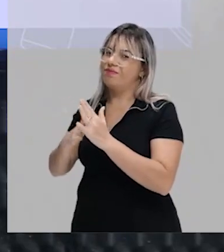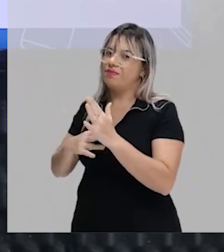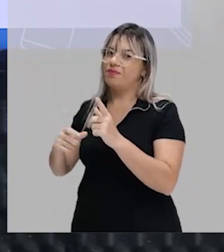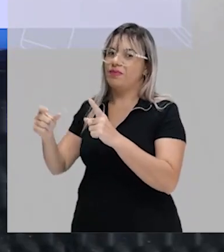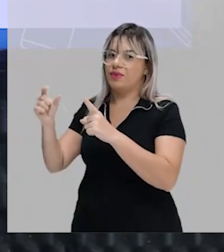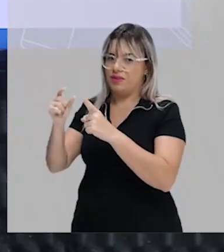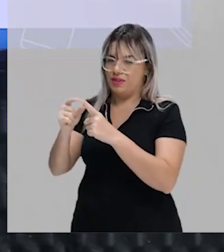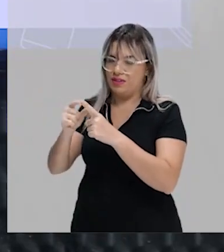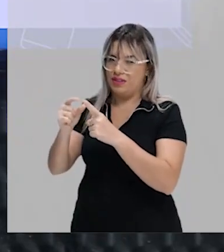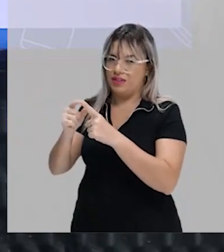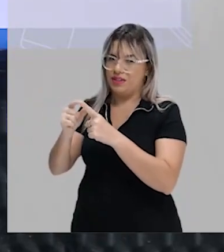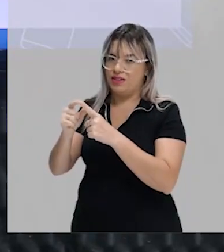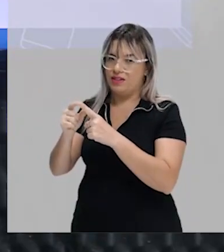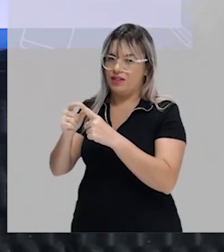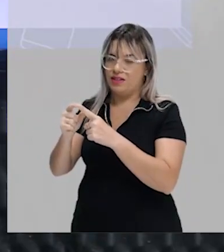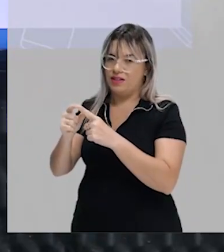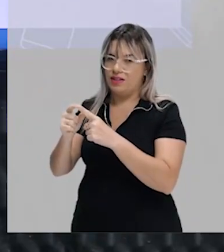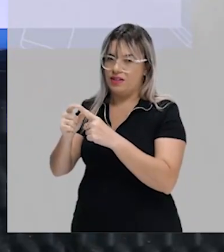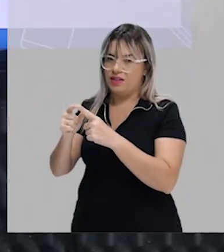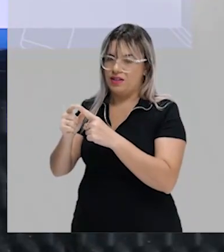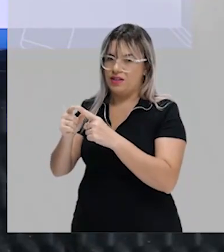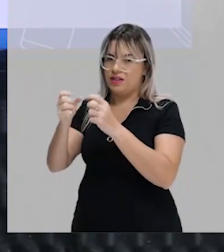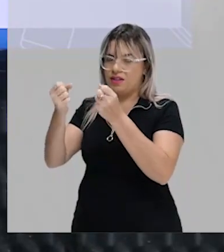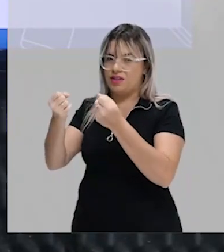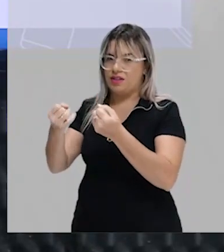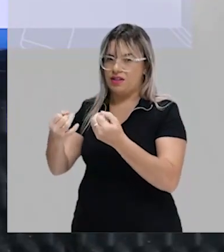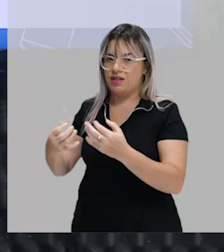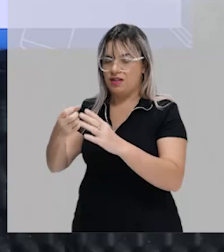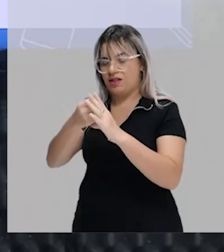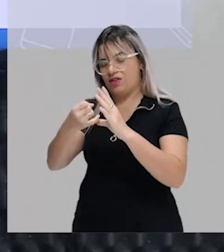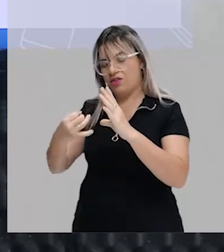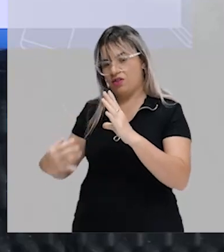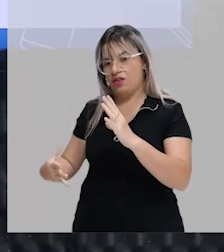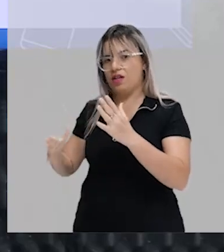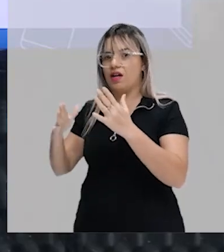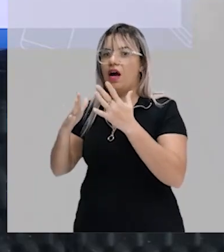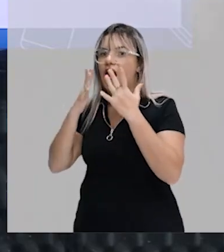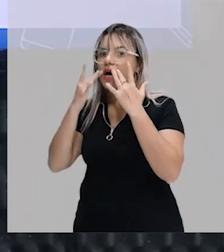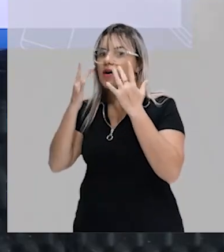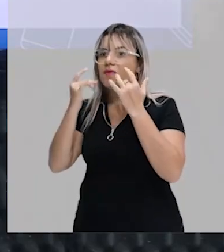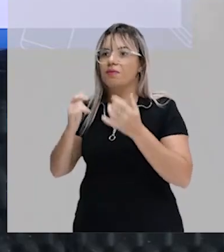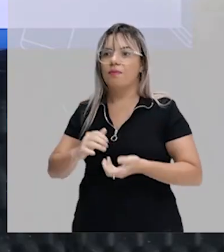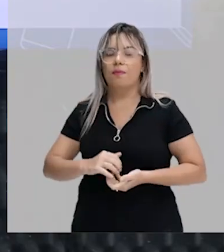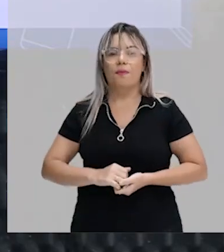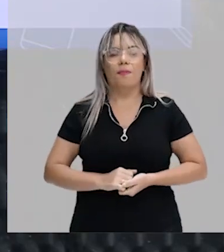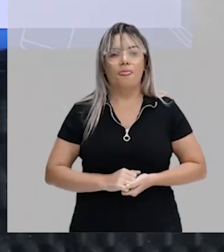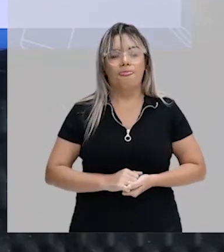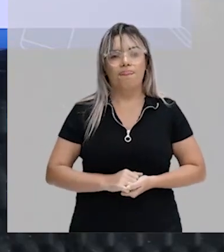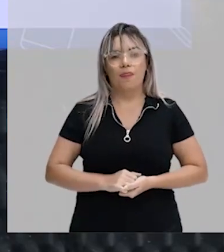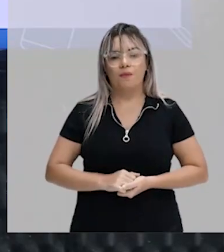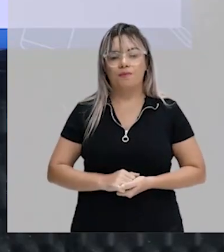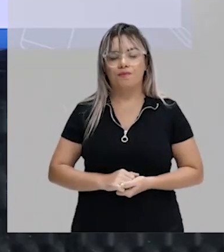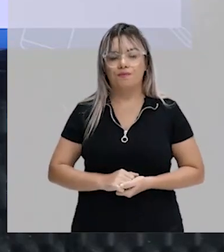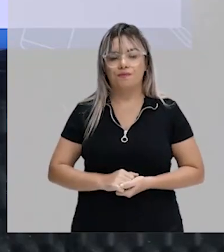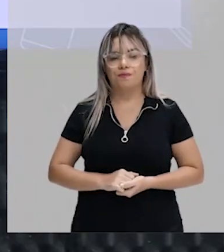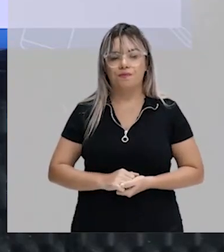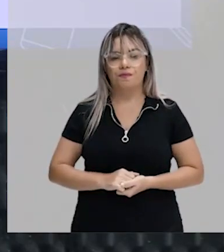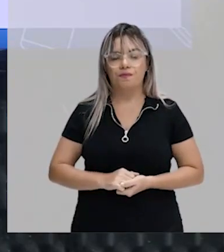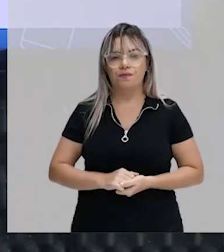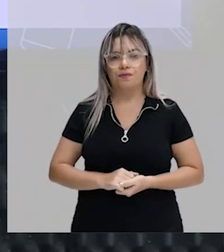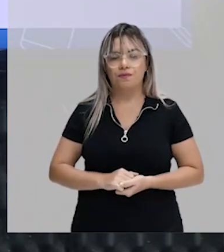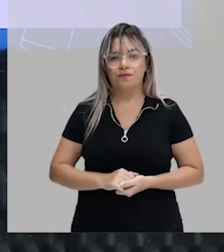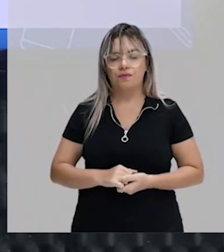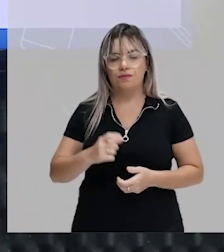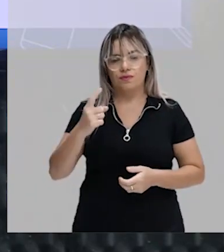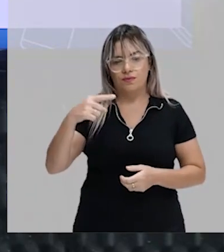para expressar e para caracterizar essas expressões artísticas, tá bom? Bom,